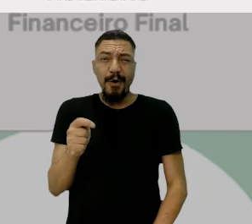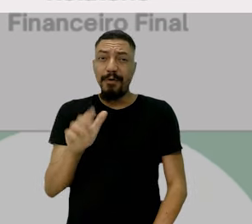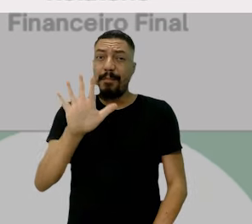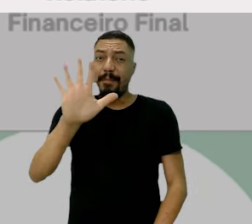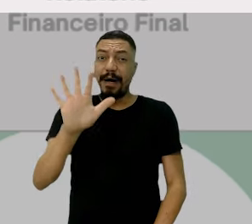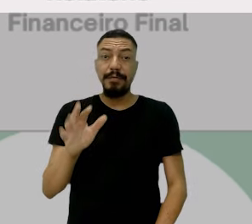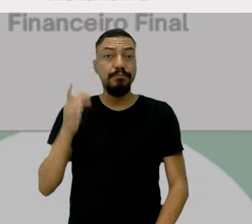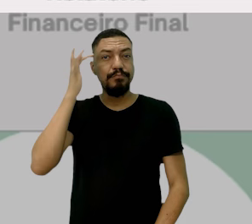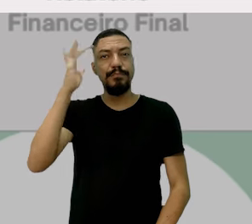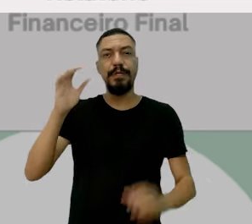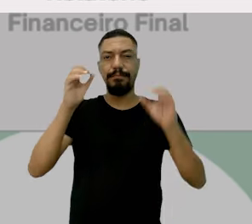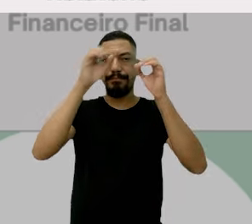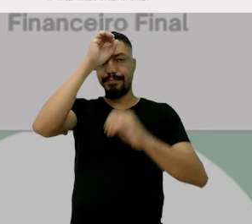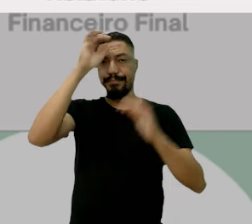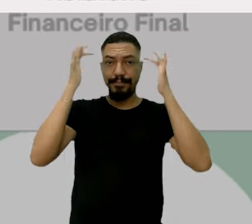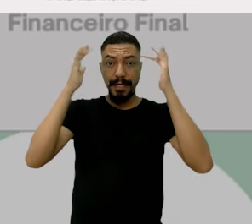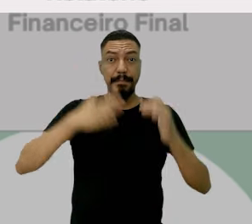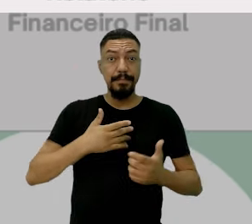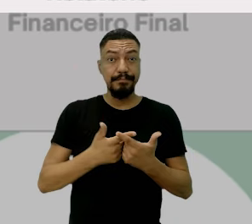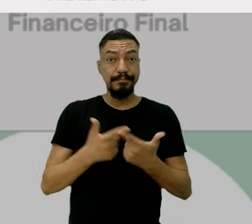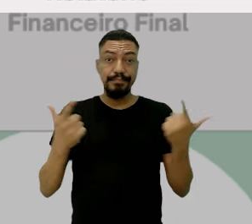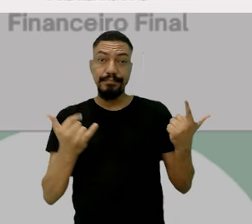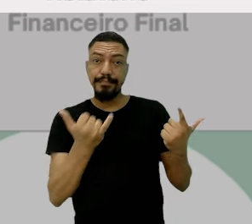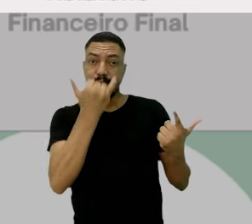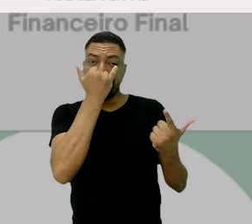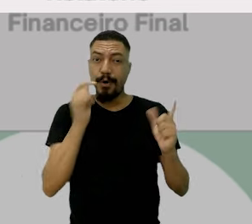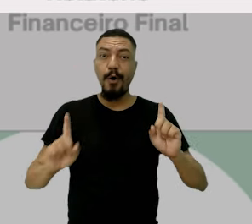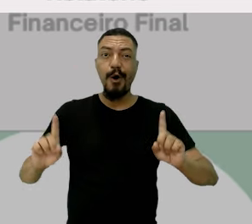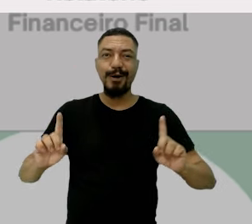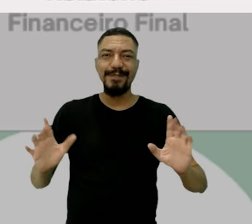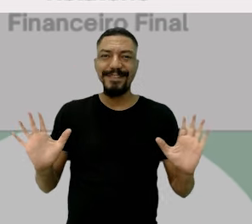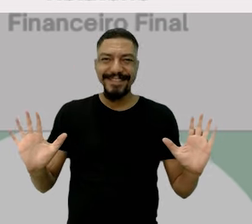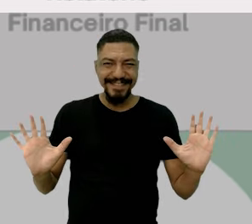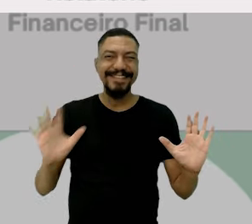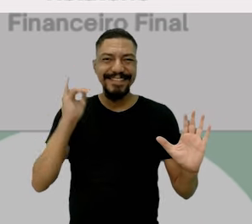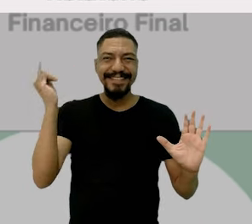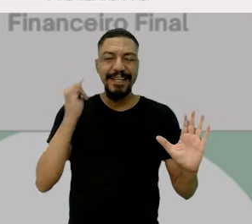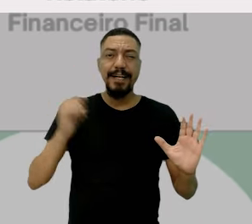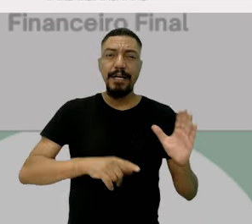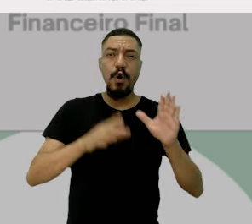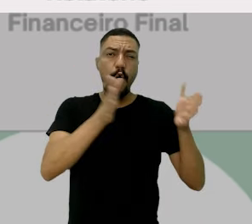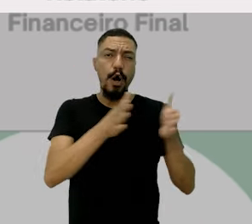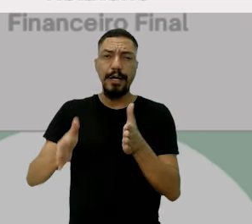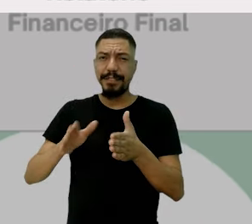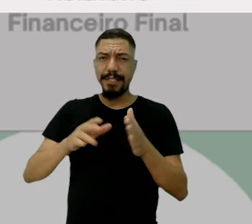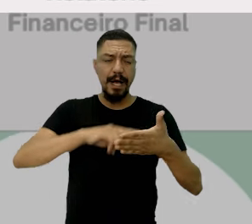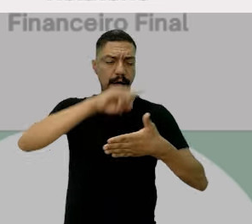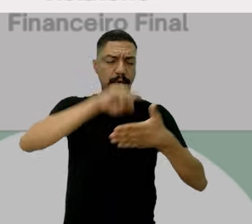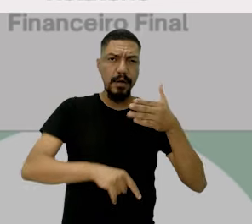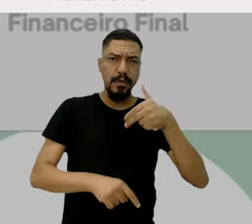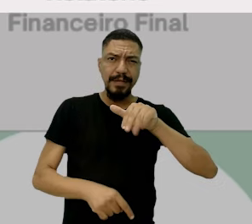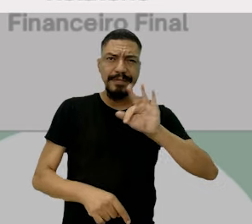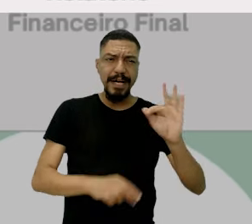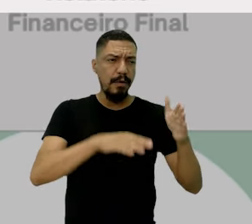mas a gente nunca sabe qual é o nosso nível de azar nessa vida. Então, façam a prestação de contas bonitinha, porque vai